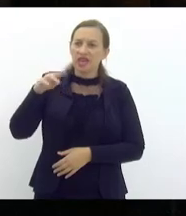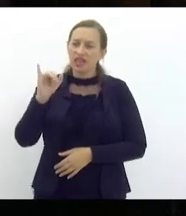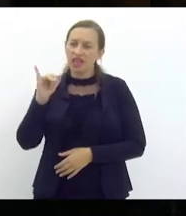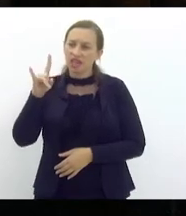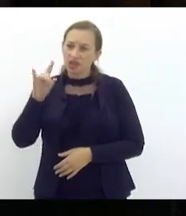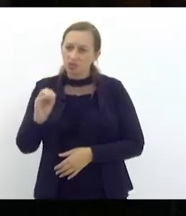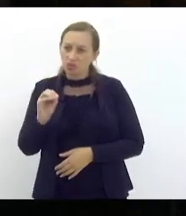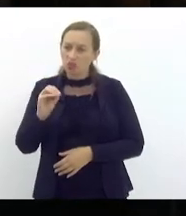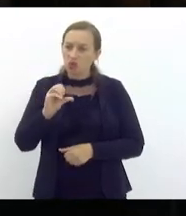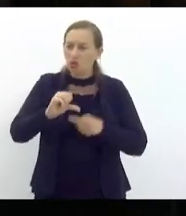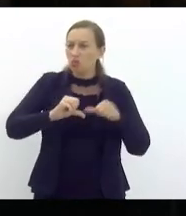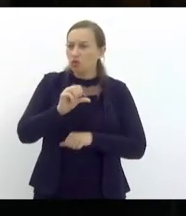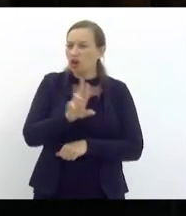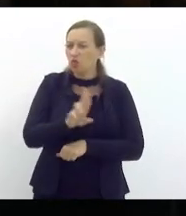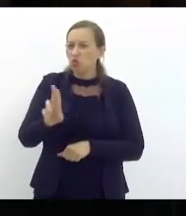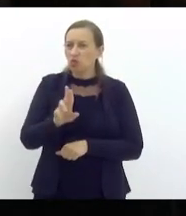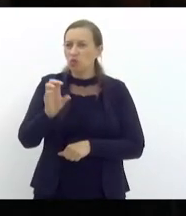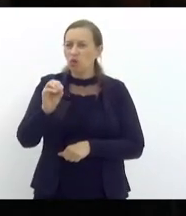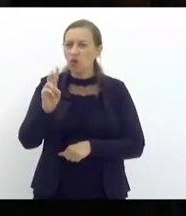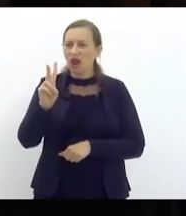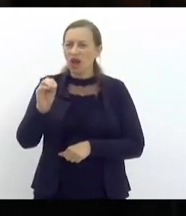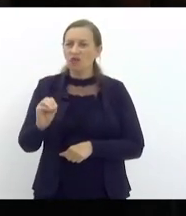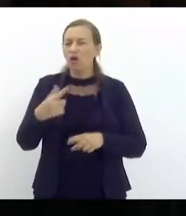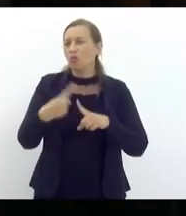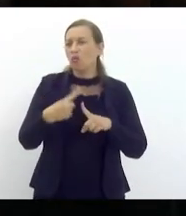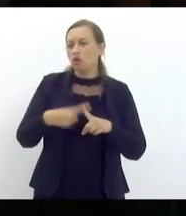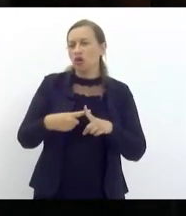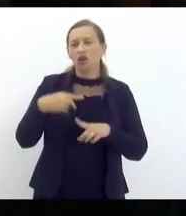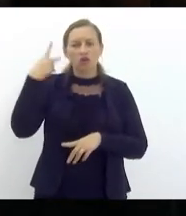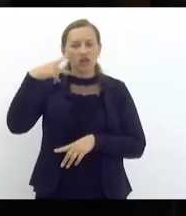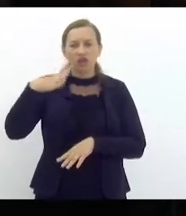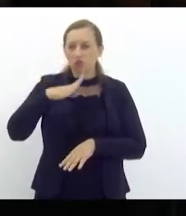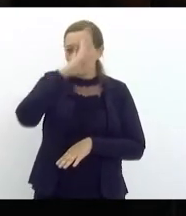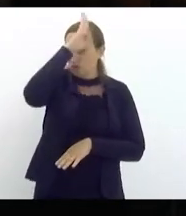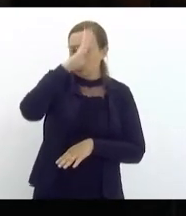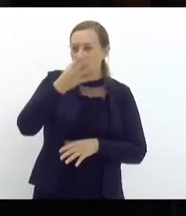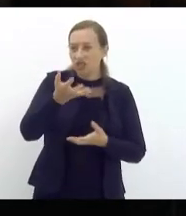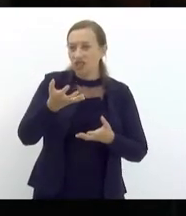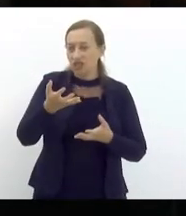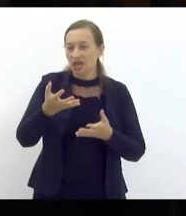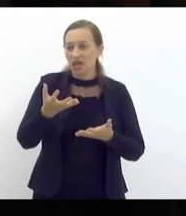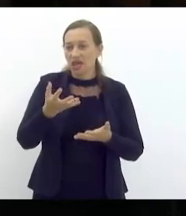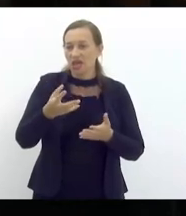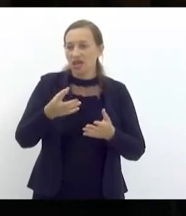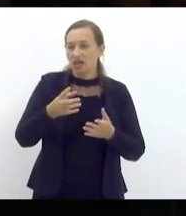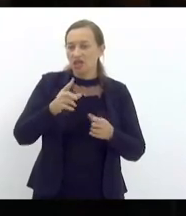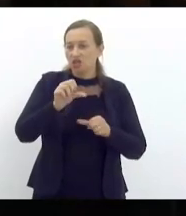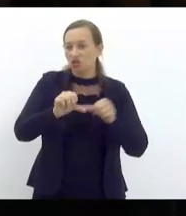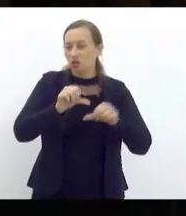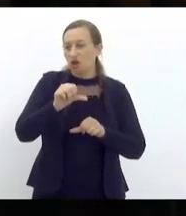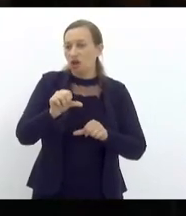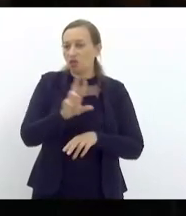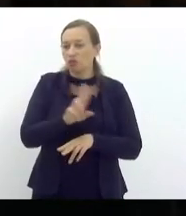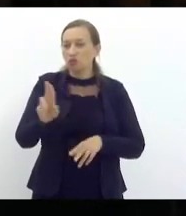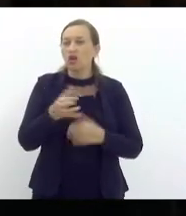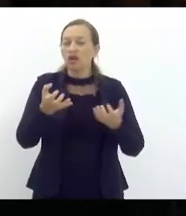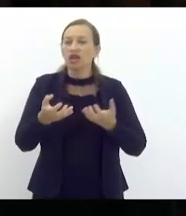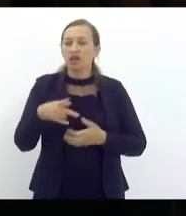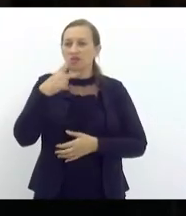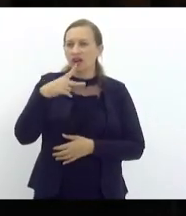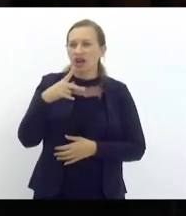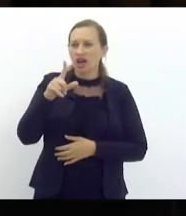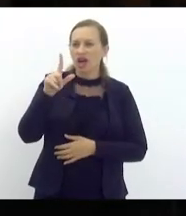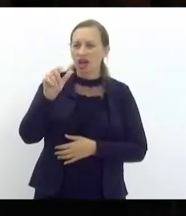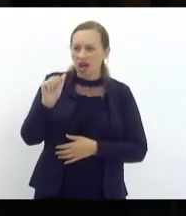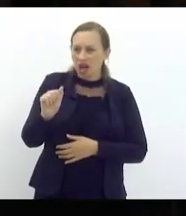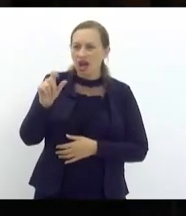mudar para Olavo de Carvalho porque é um vereador bolsonaroista resolveu lacrar eu quero dizer Augusto a todo